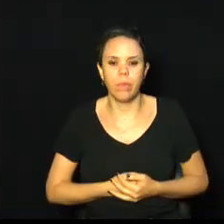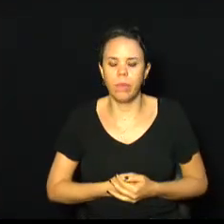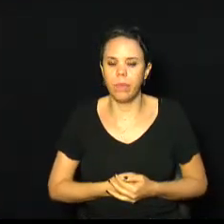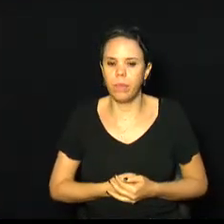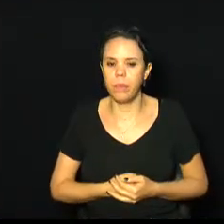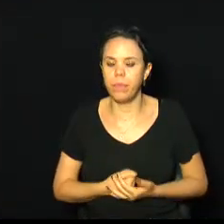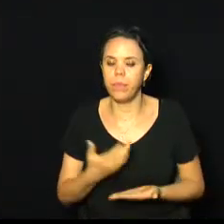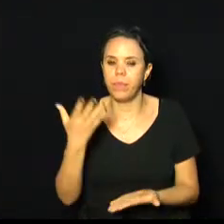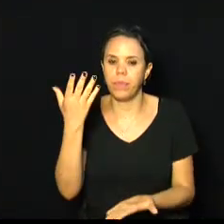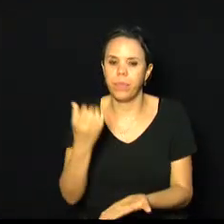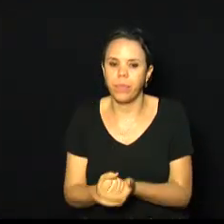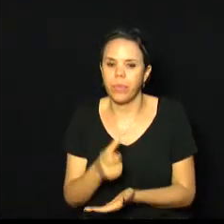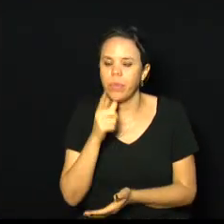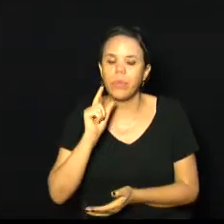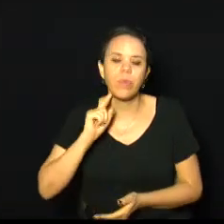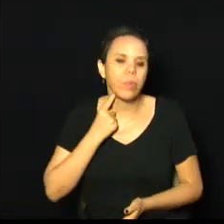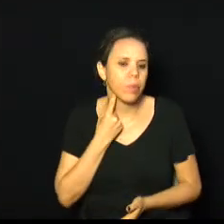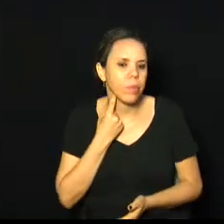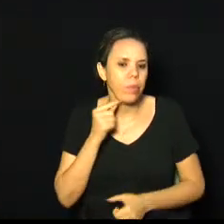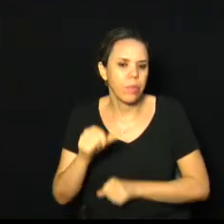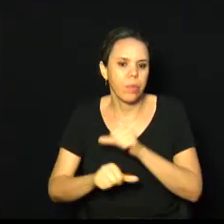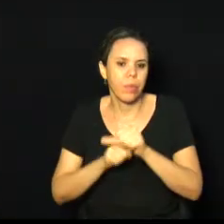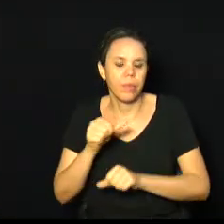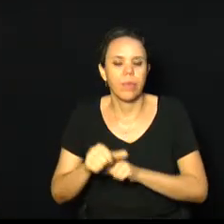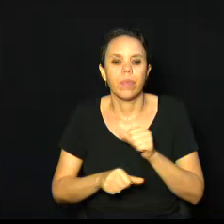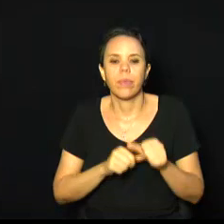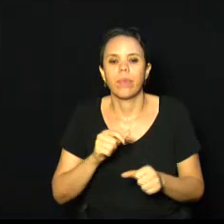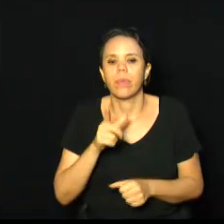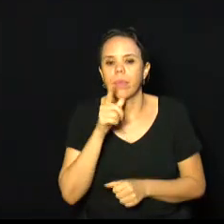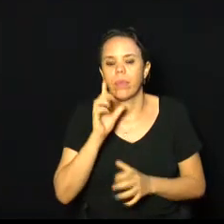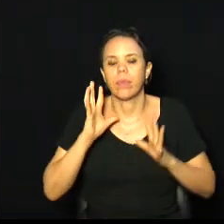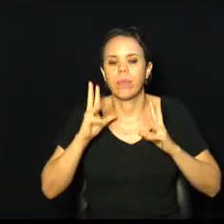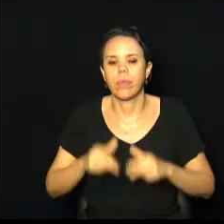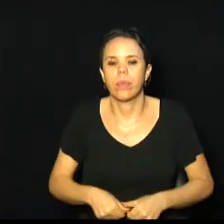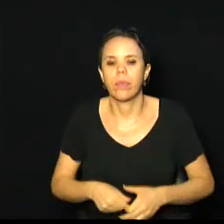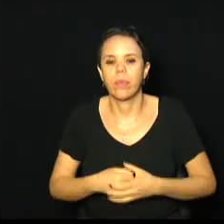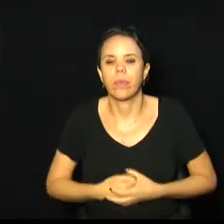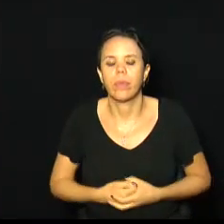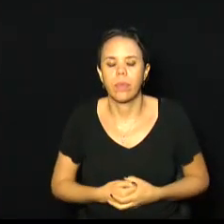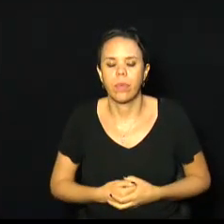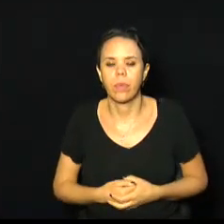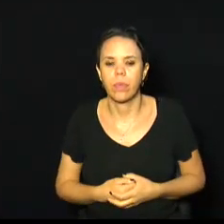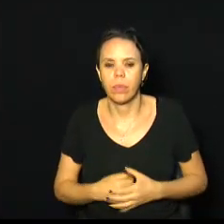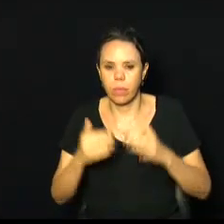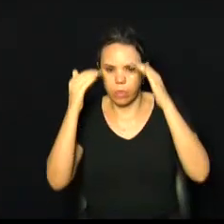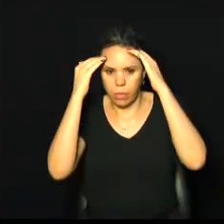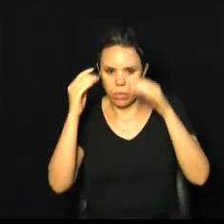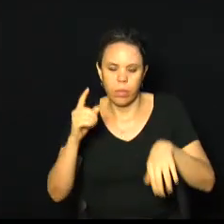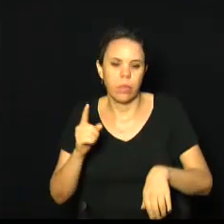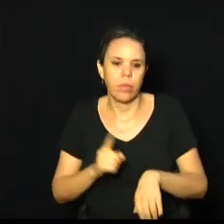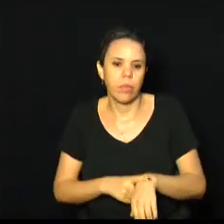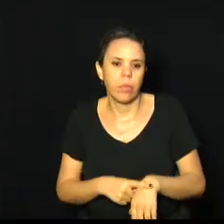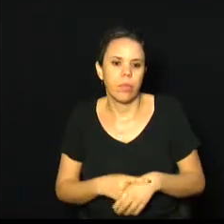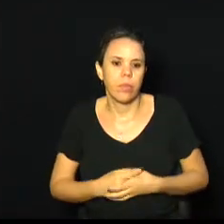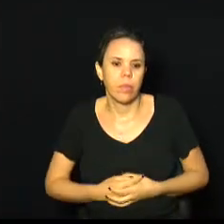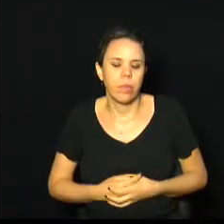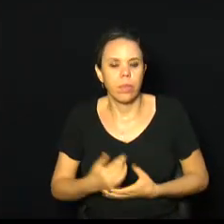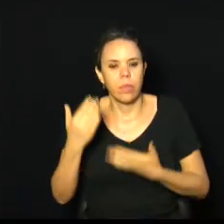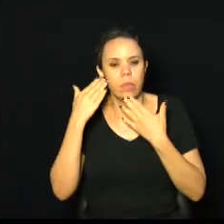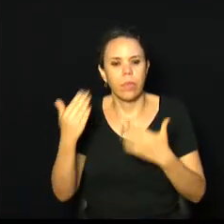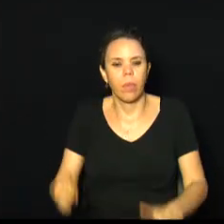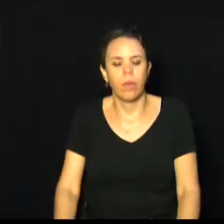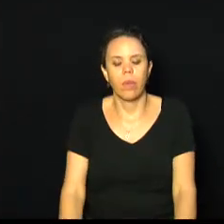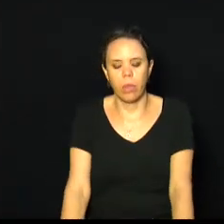gente recebe água suja e transforma em água limpa. Cumprindo o horário, muito obrigado.